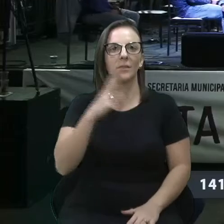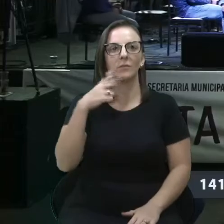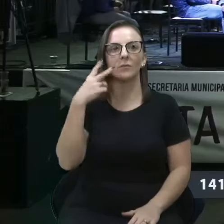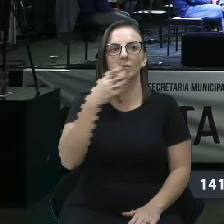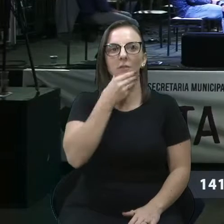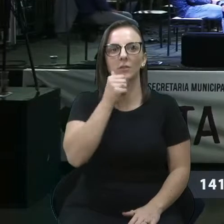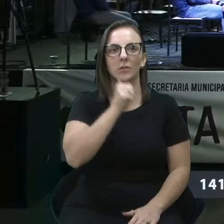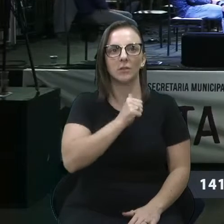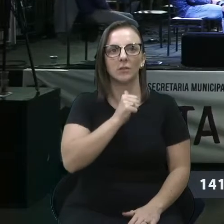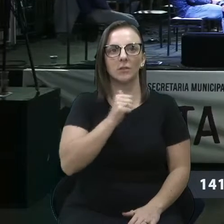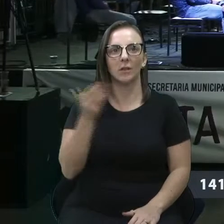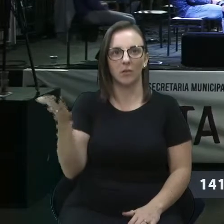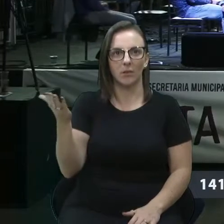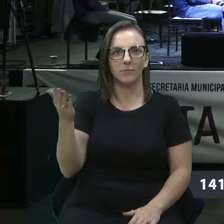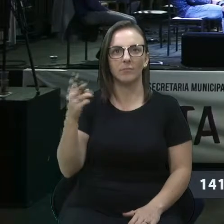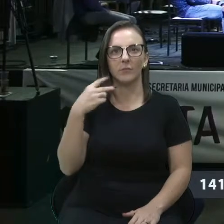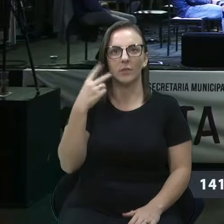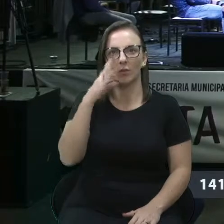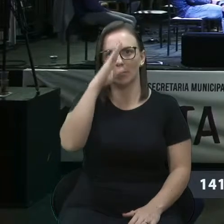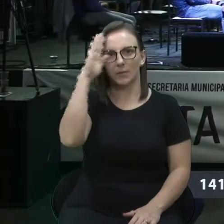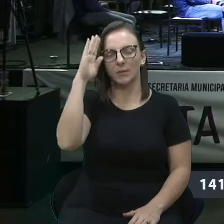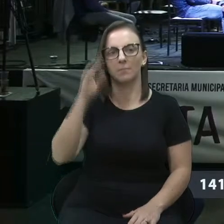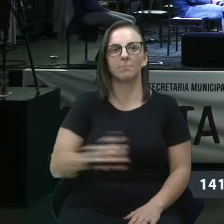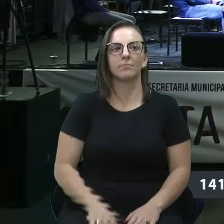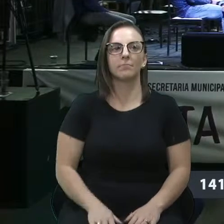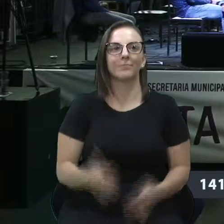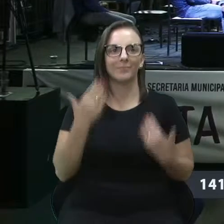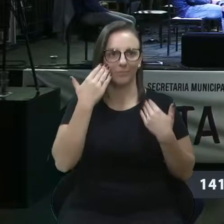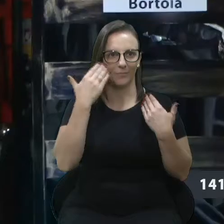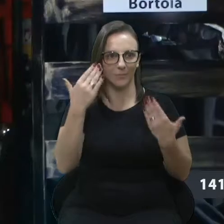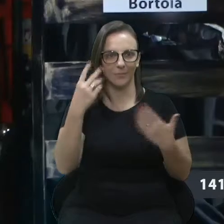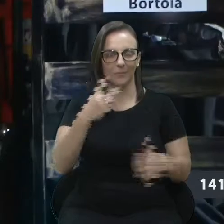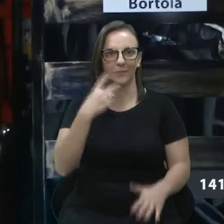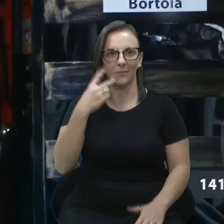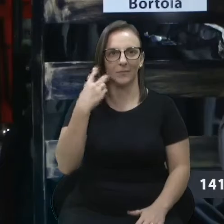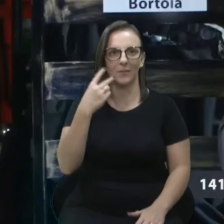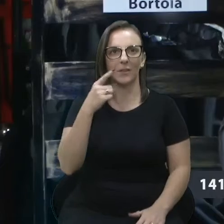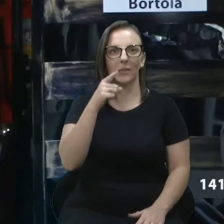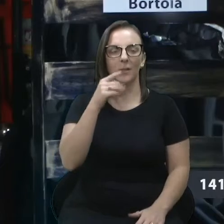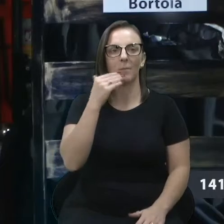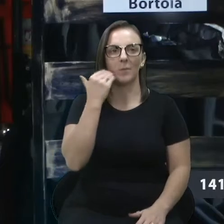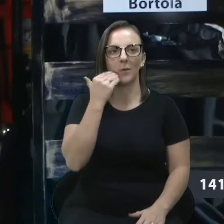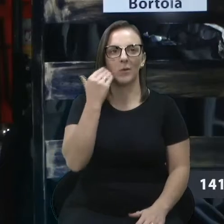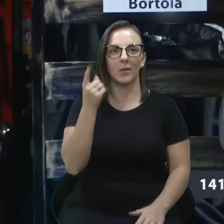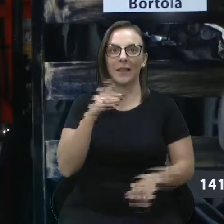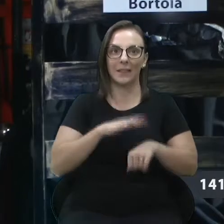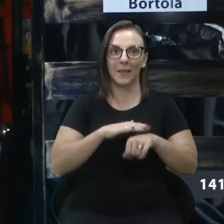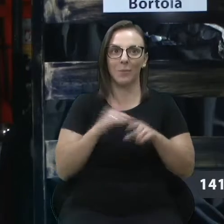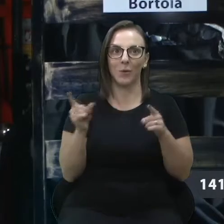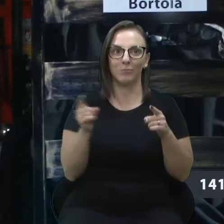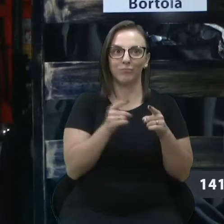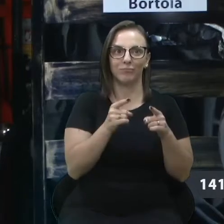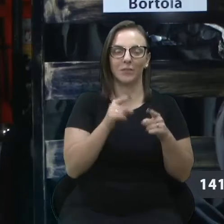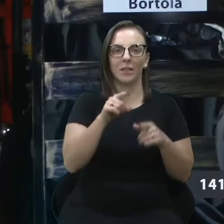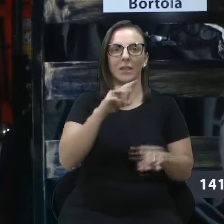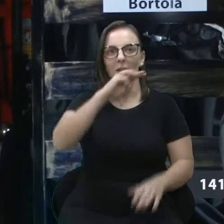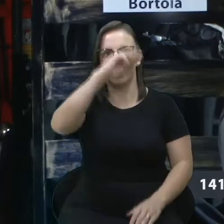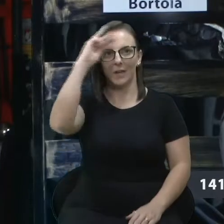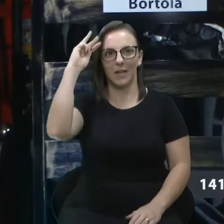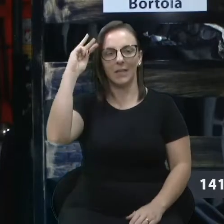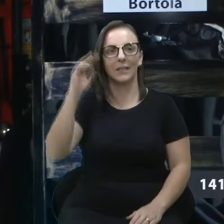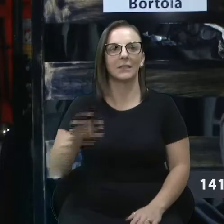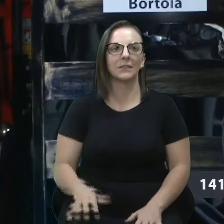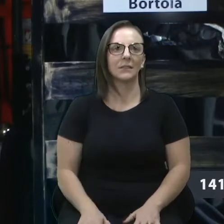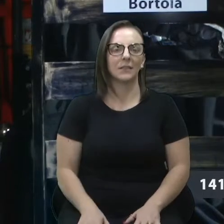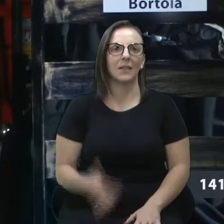Vereadores. De imediato, vereador Bressan. Obrigado, vereador Marcon. Não deu para, talvez o tempo foi curto do vereador Valim. Vereador